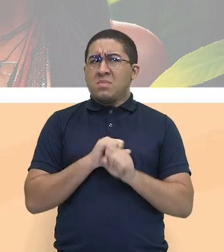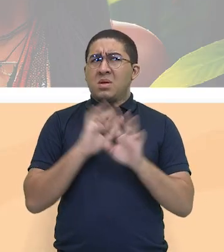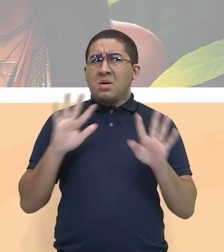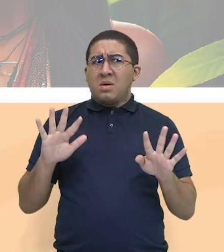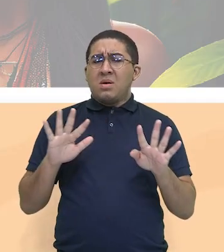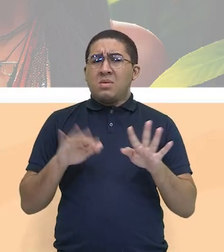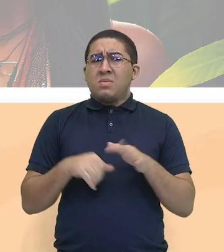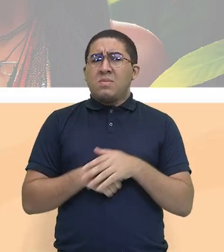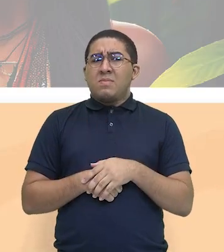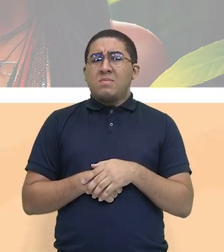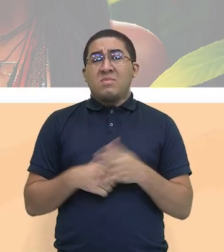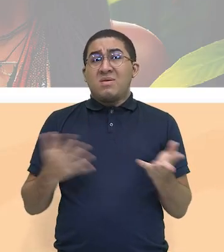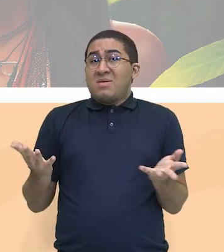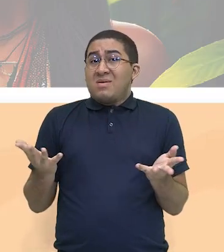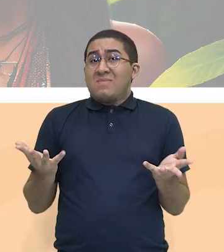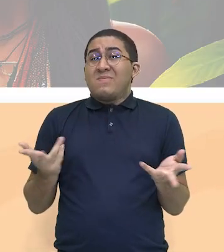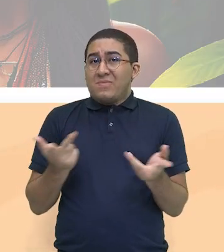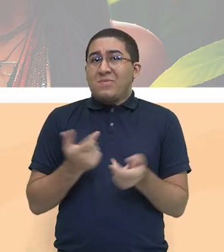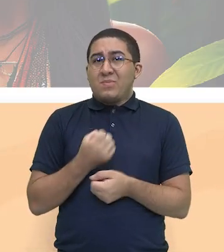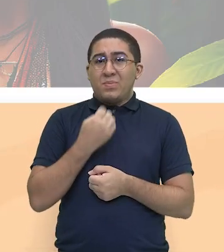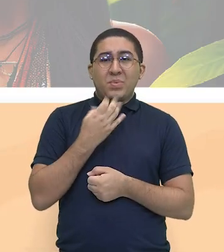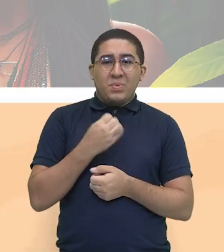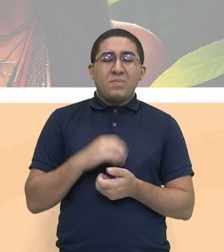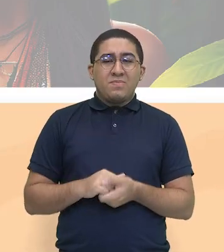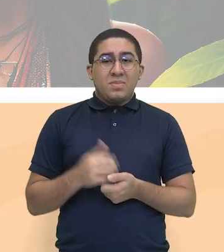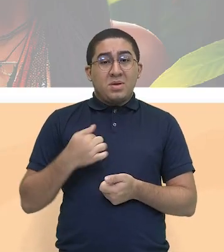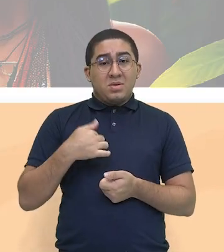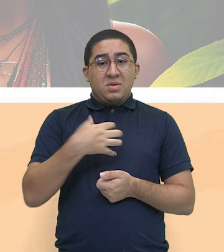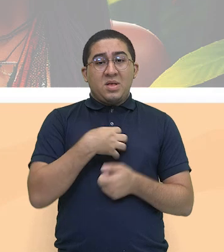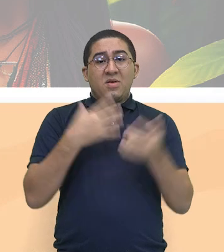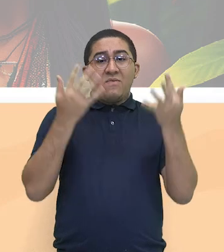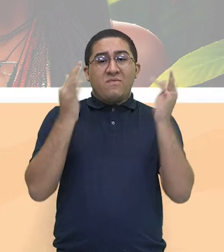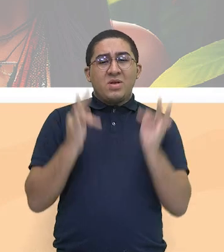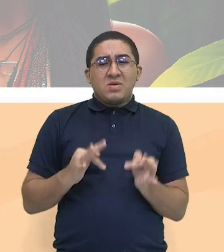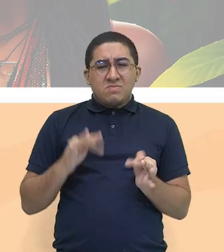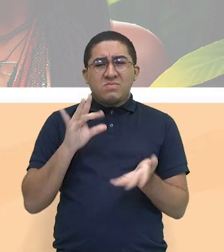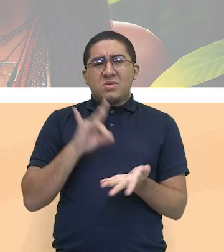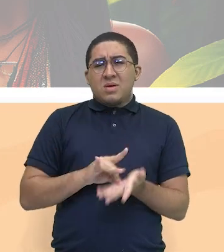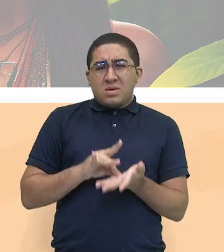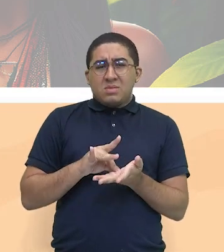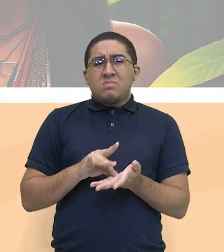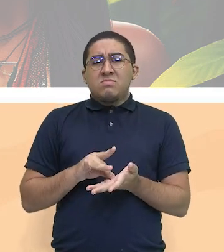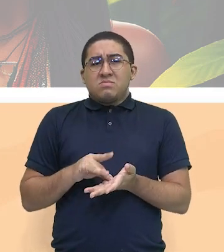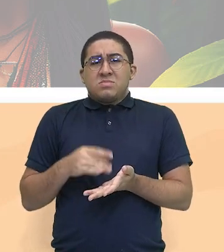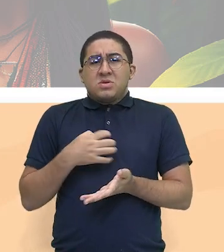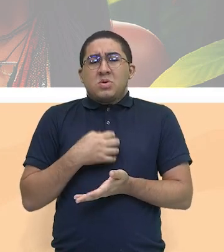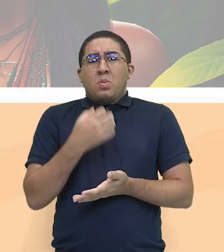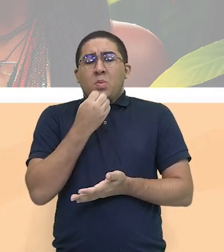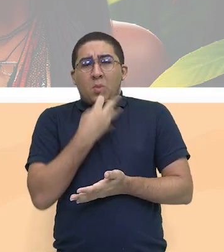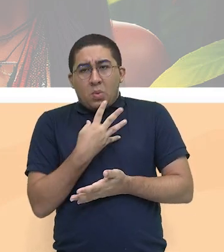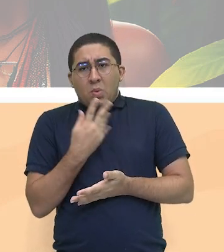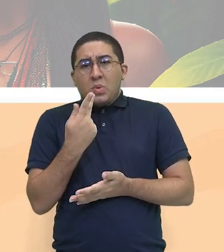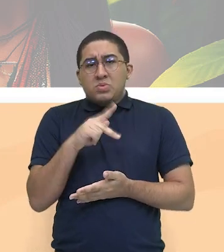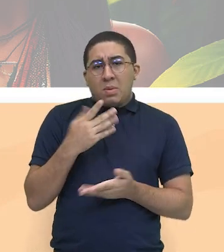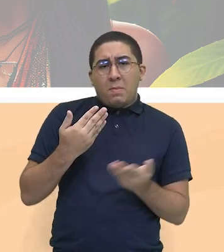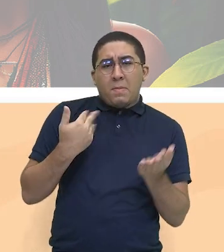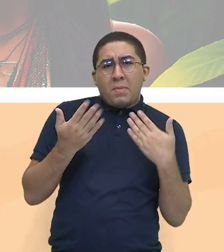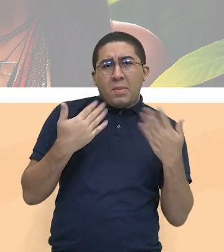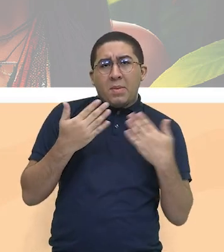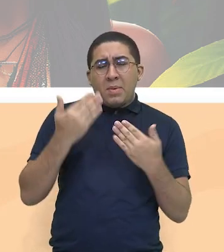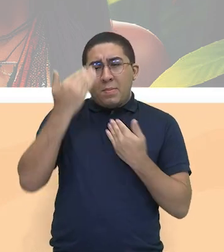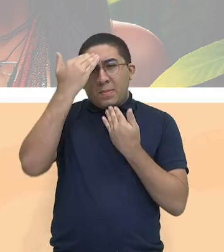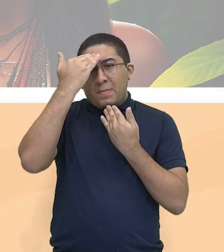claro. Ah, que maravilha, que bom, fico feliz, fico muito satisfeito com as suas palavras.